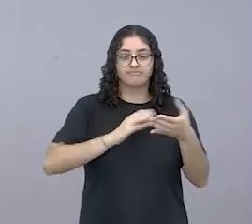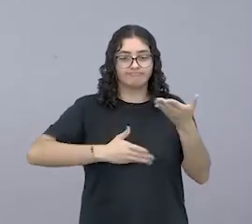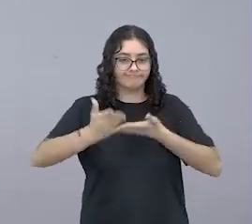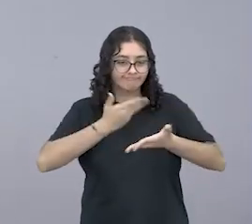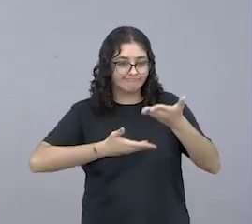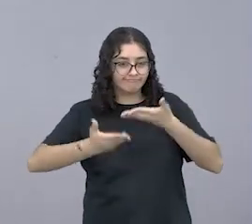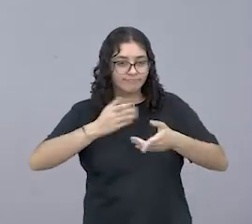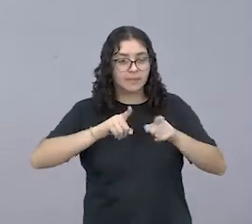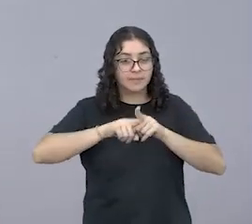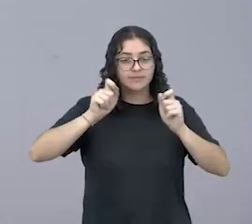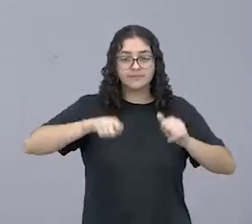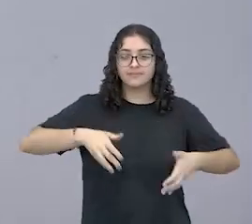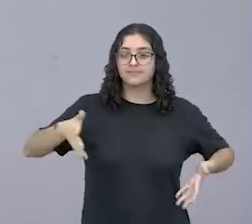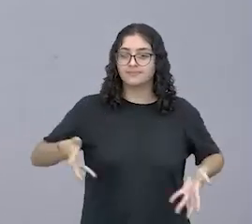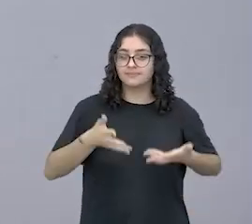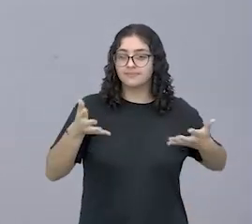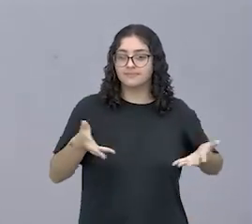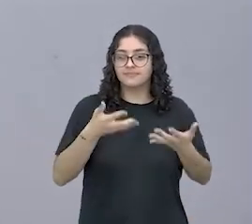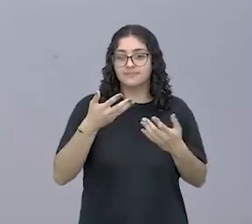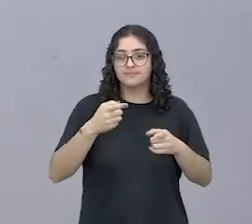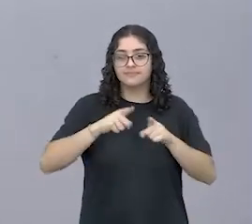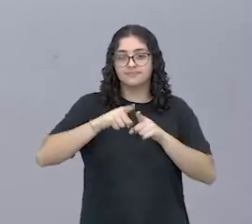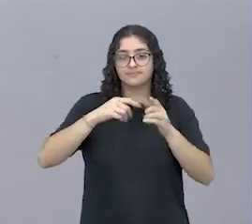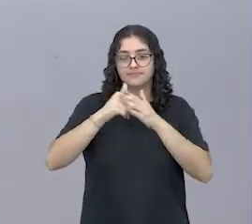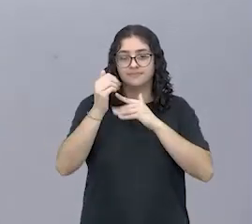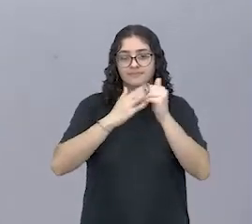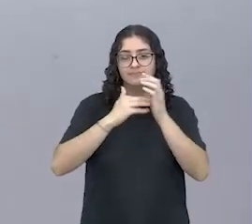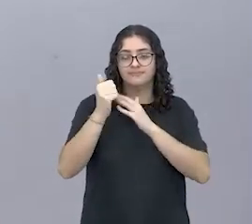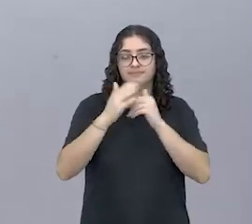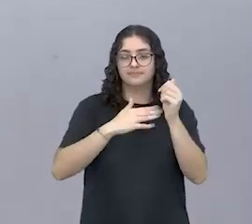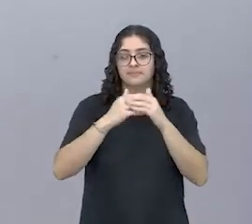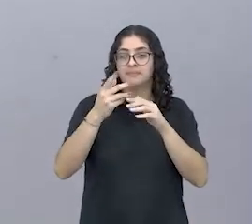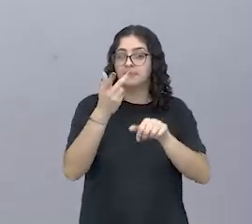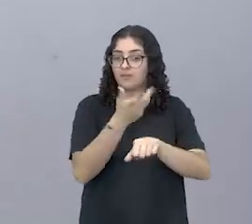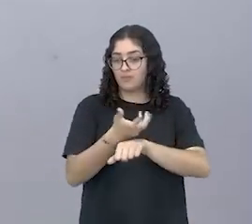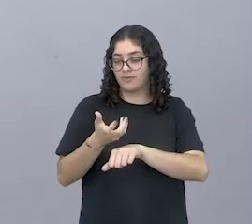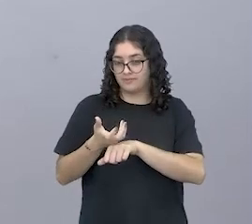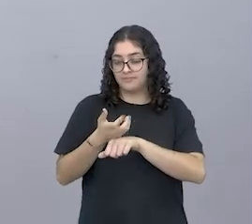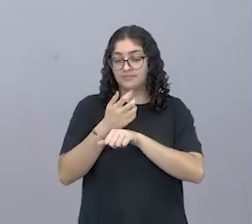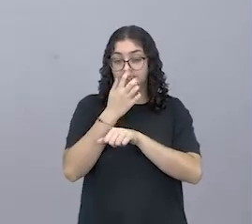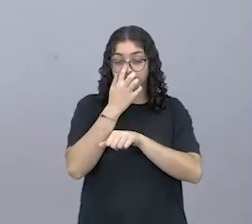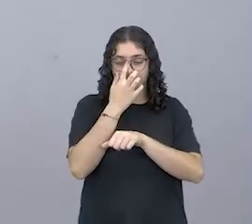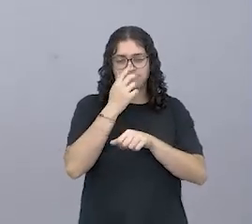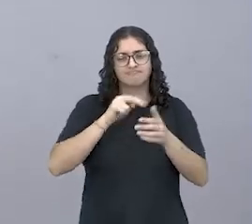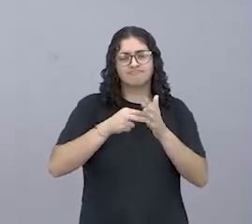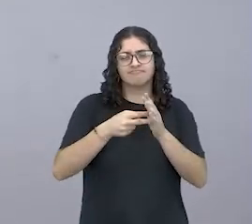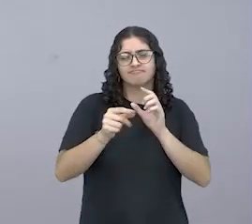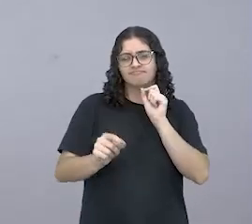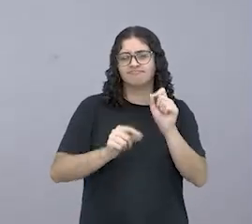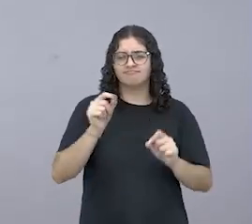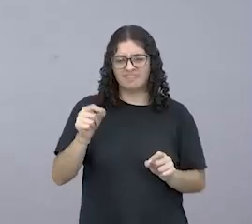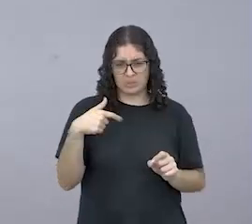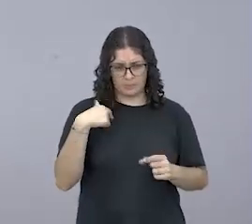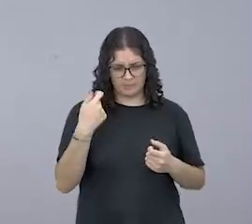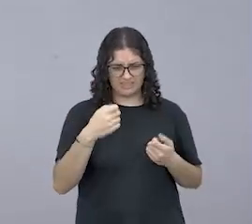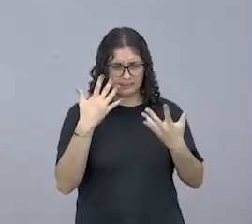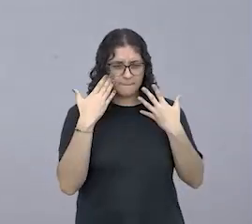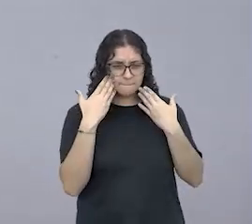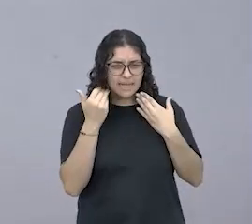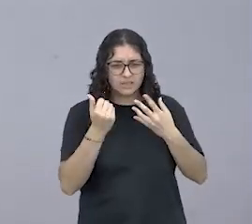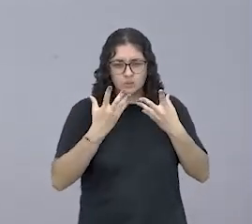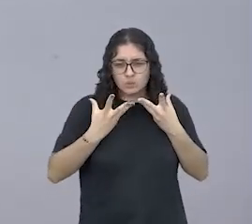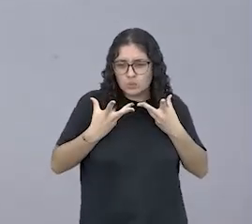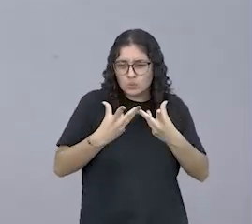possa potencializar aí as outras habilidades dos outros componentes. Isso quer dizer que eu preciso saber de todos? De